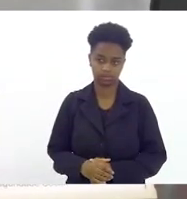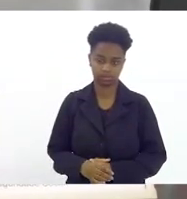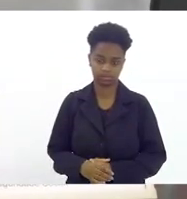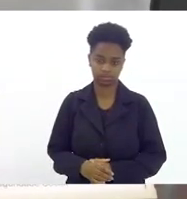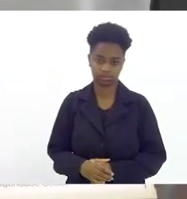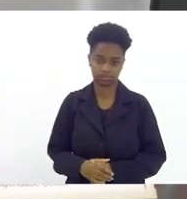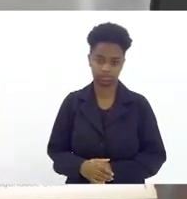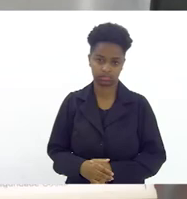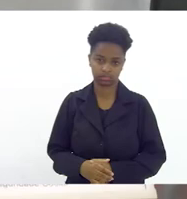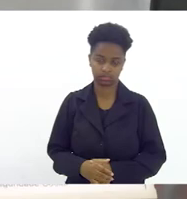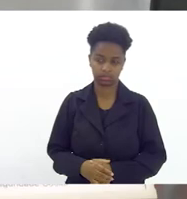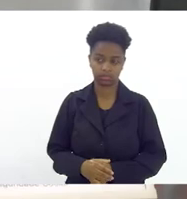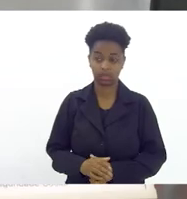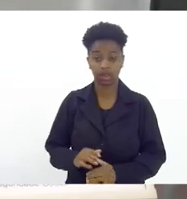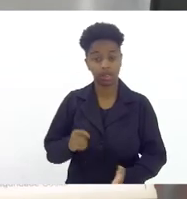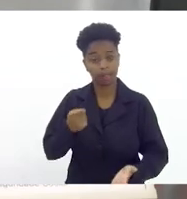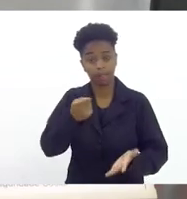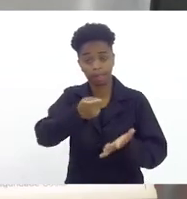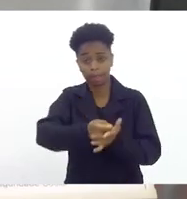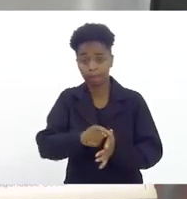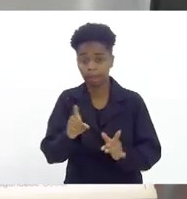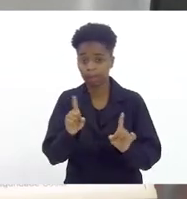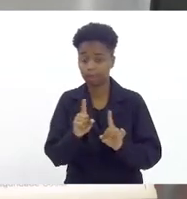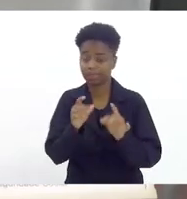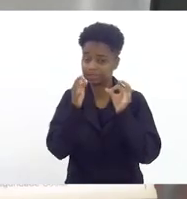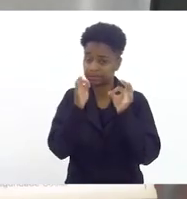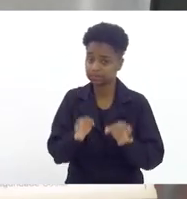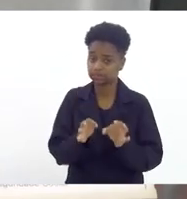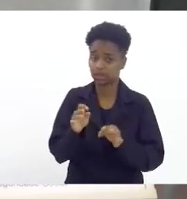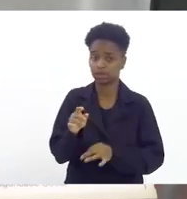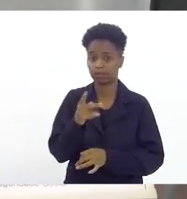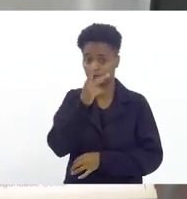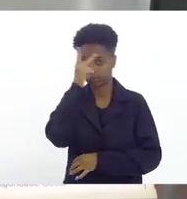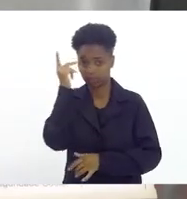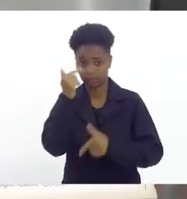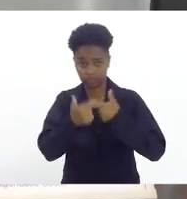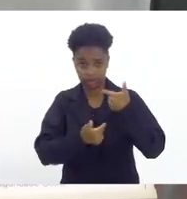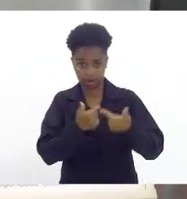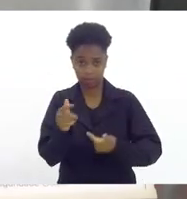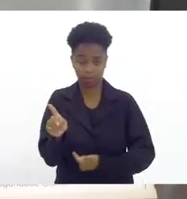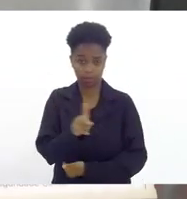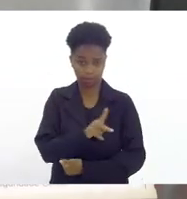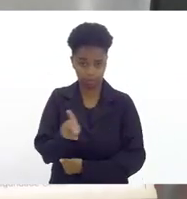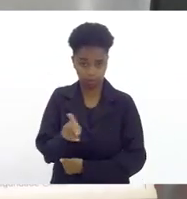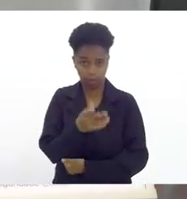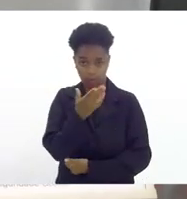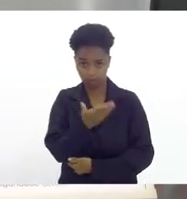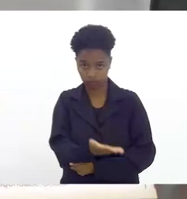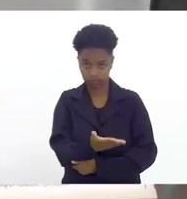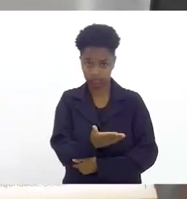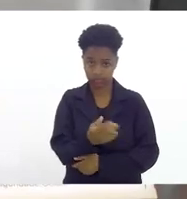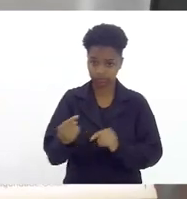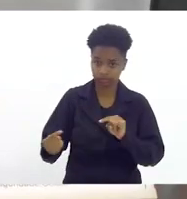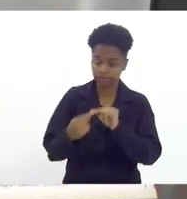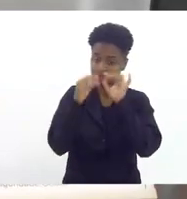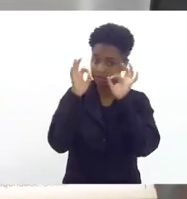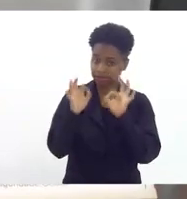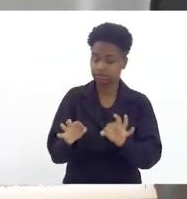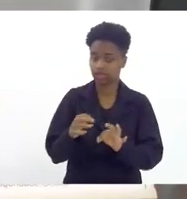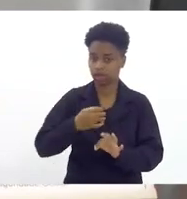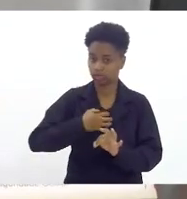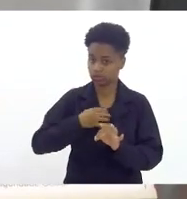a não remuneração de trabalhadores e trabalhadores docentes de forma adequada